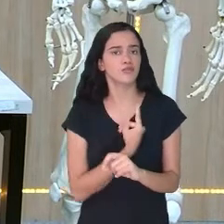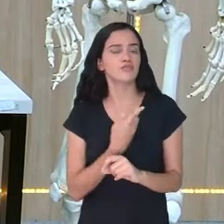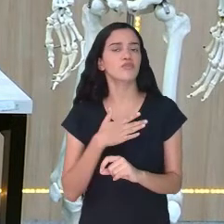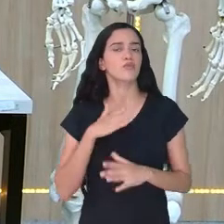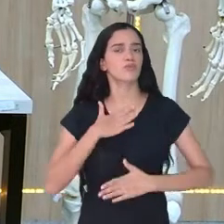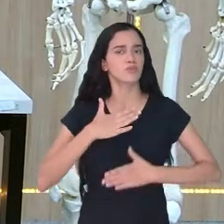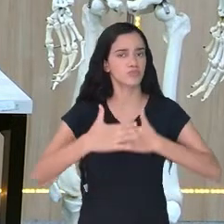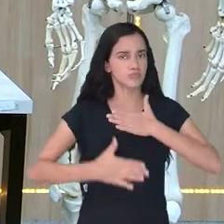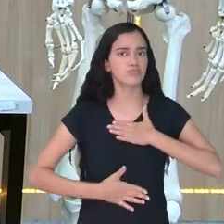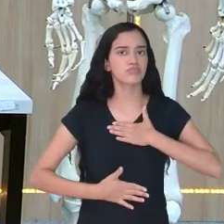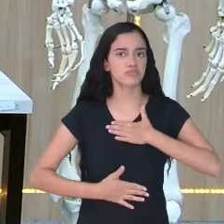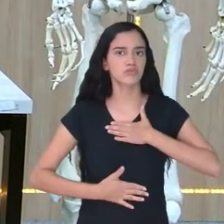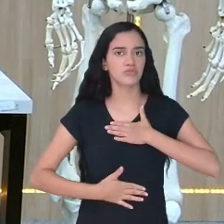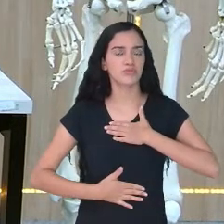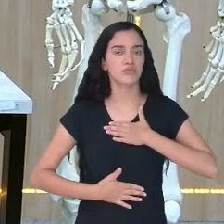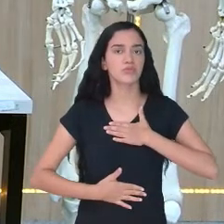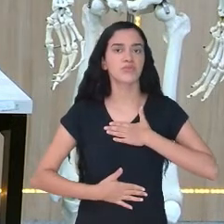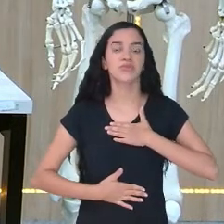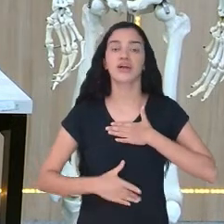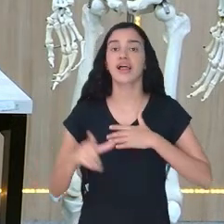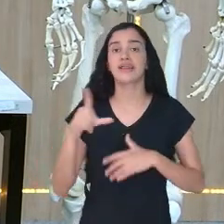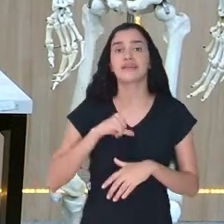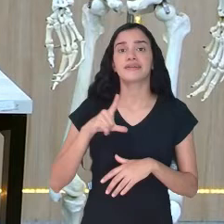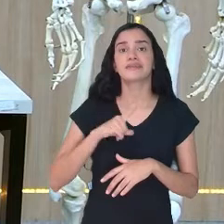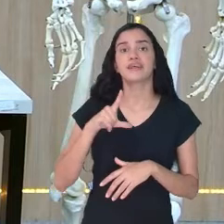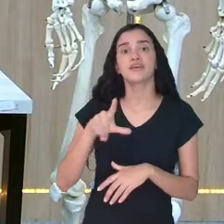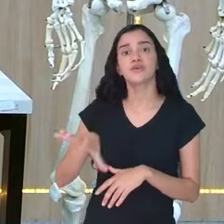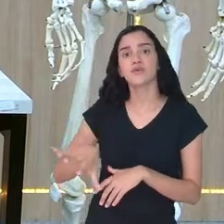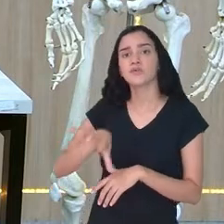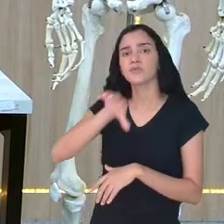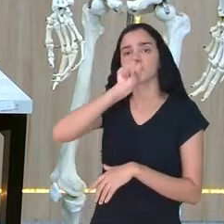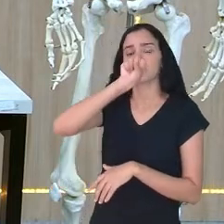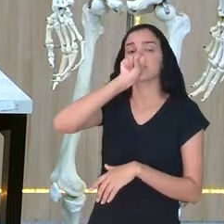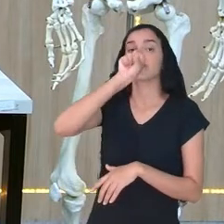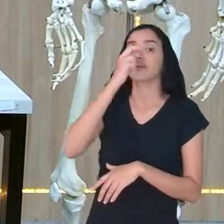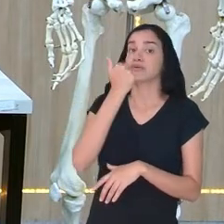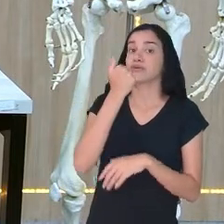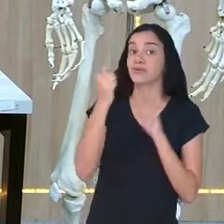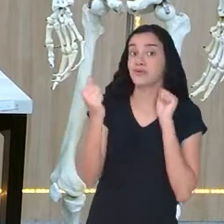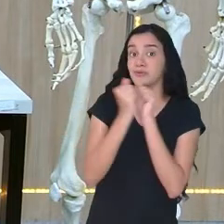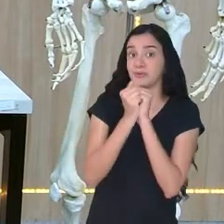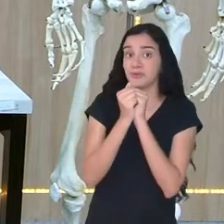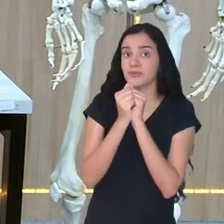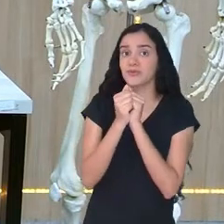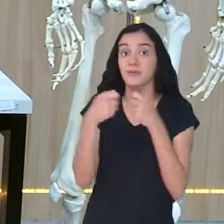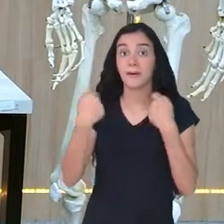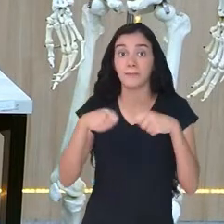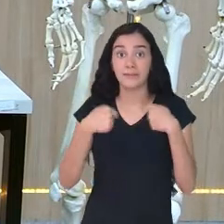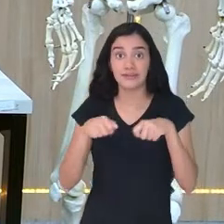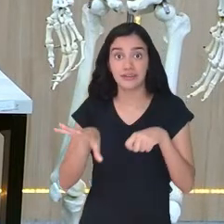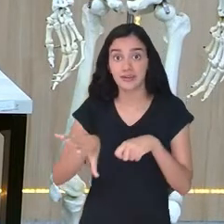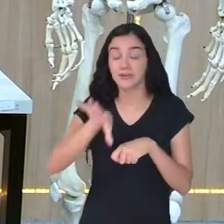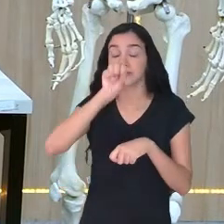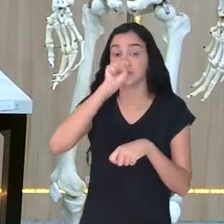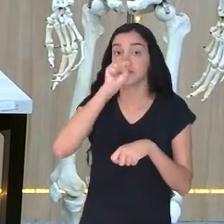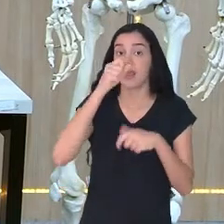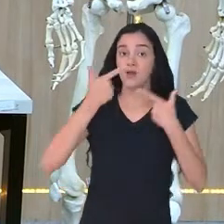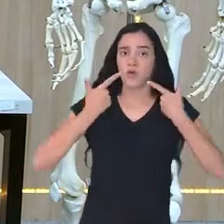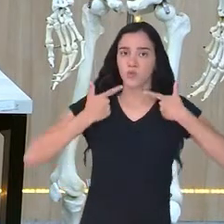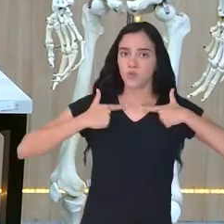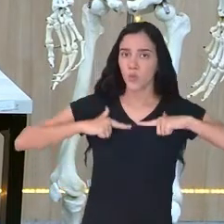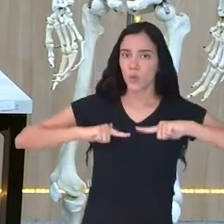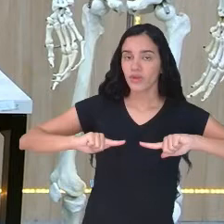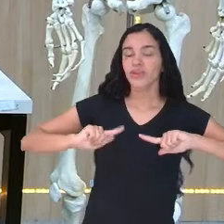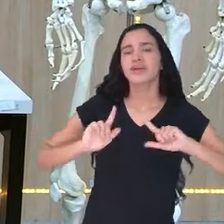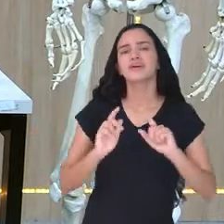nosso corpo, ele é composto pelo ar e pelos nutrientes. Por isso que a gente precisa respirar sempre o ar puro e a gente precisa